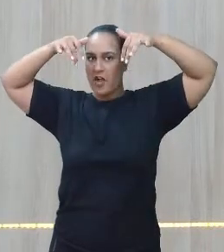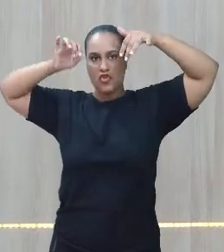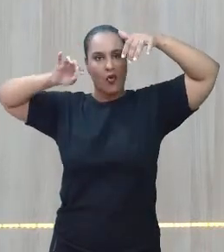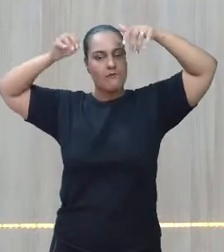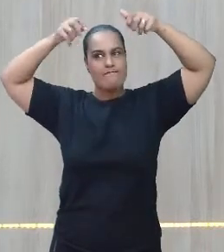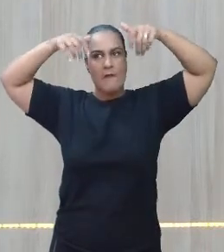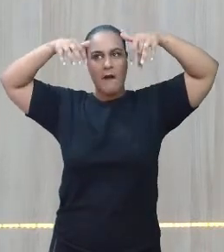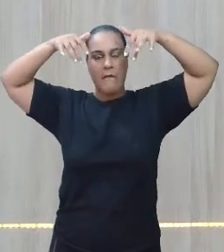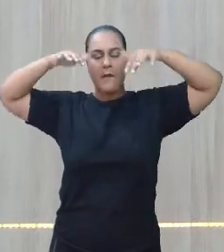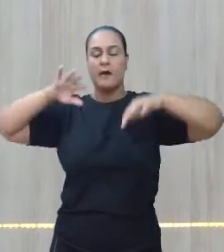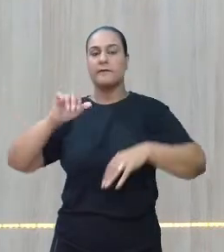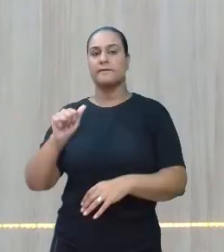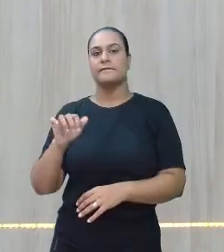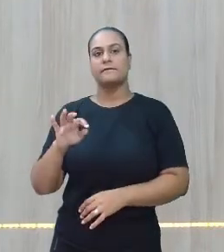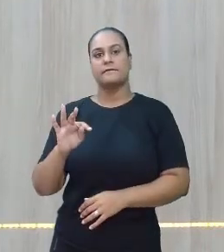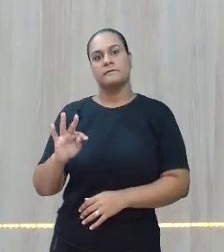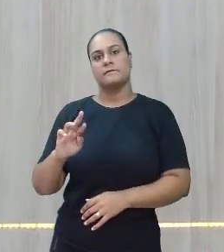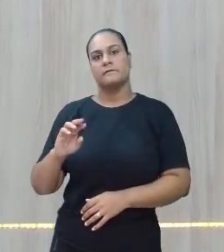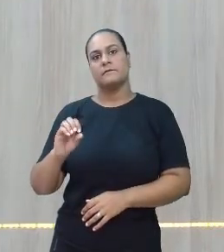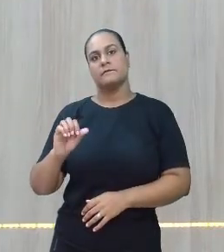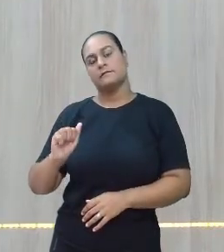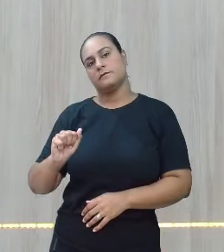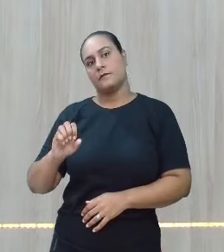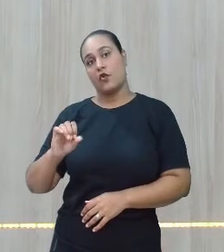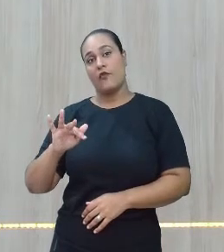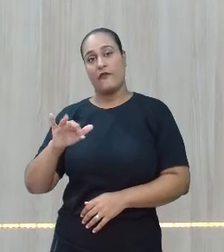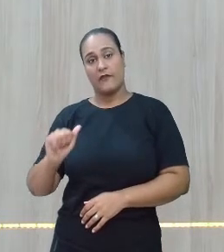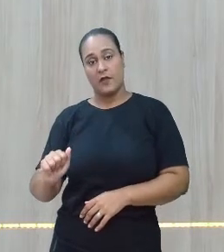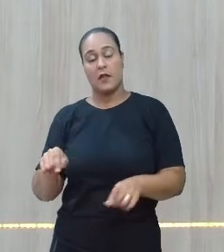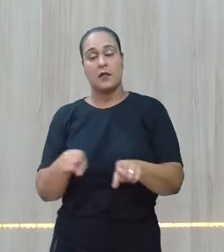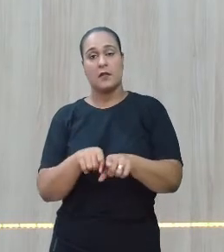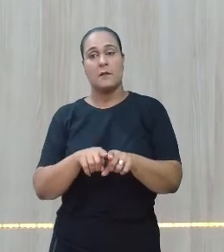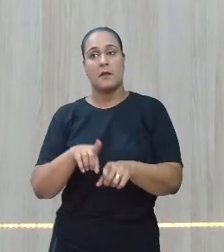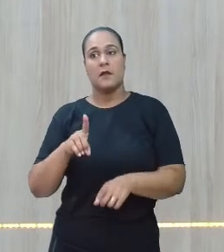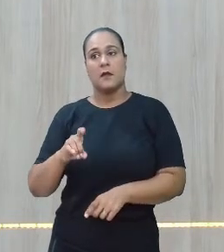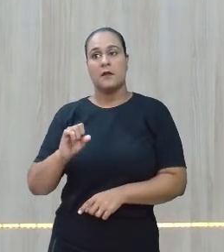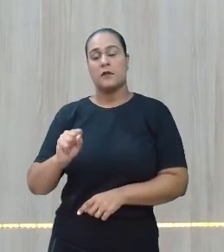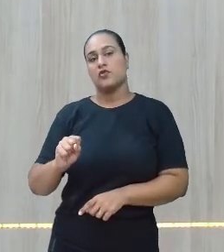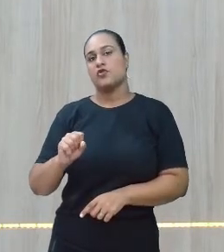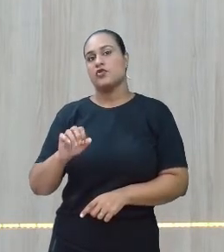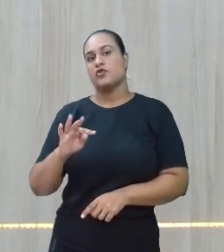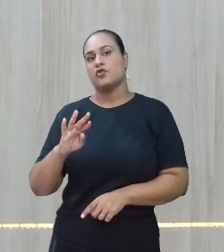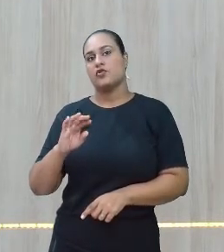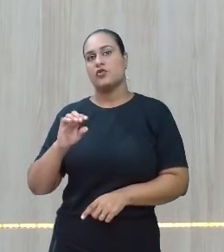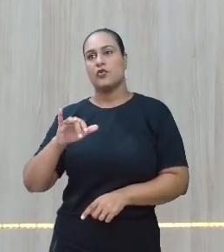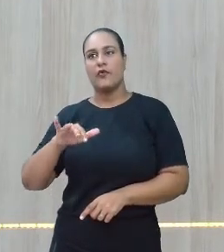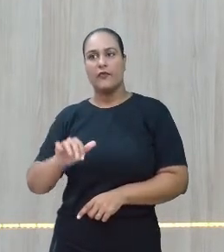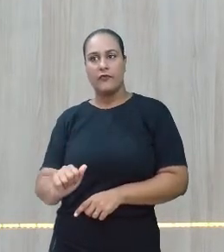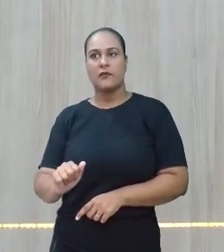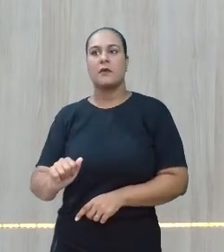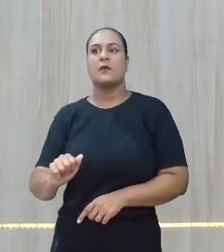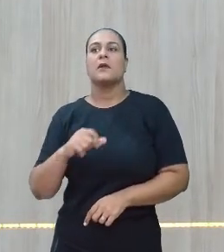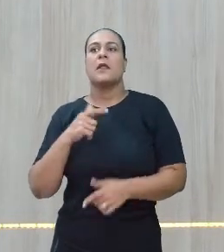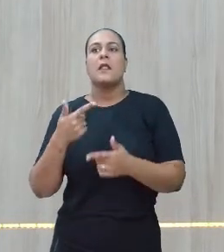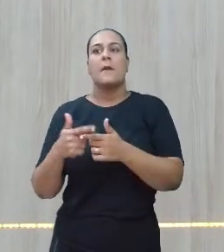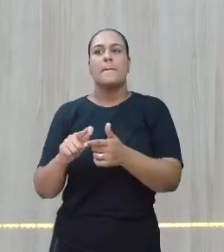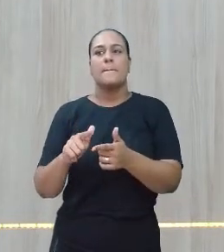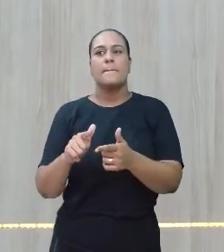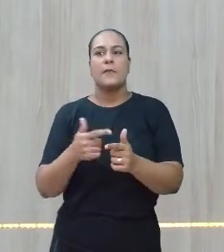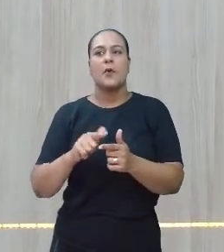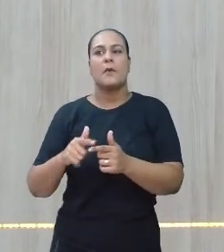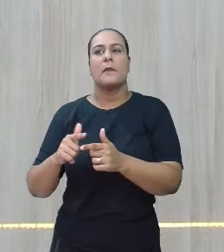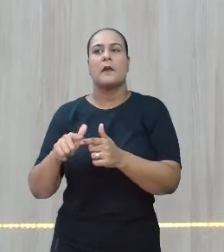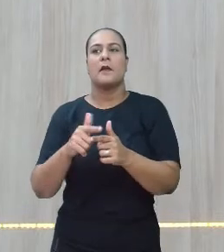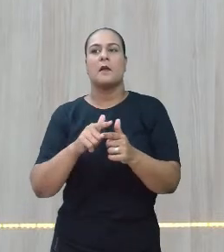atrofia e distrofia são alterações ou adaptações da célula que pode sofrer quando submetida a estímulo. Então,